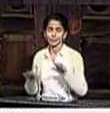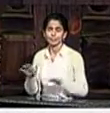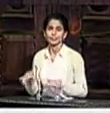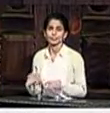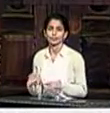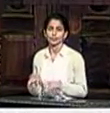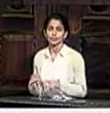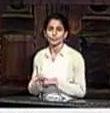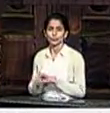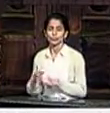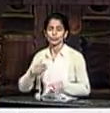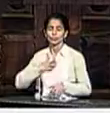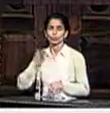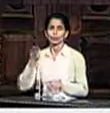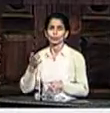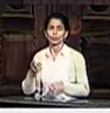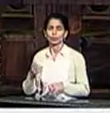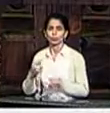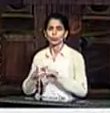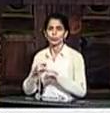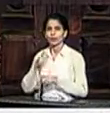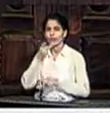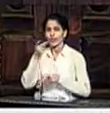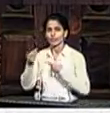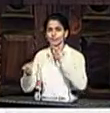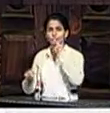somos surpreendidos por falas